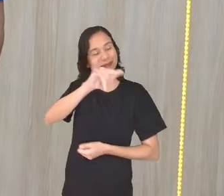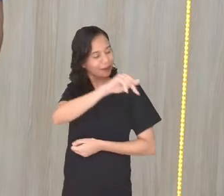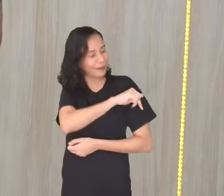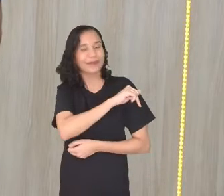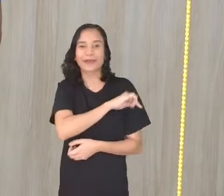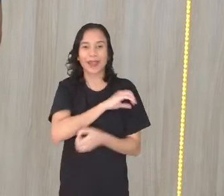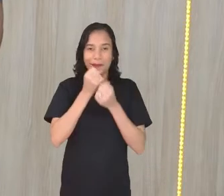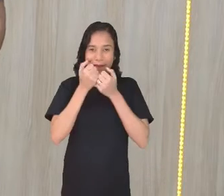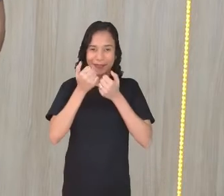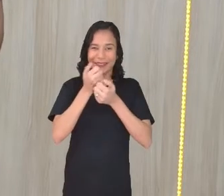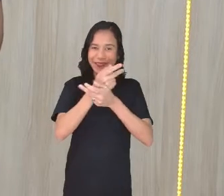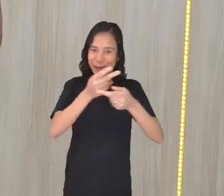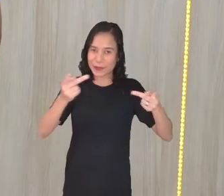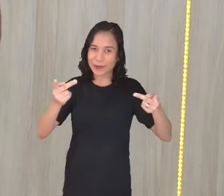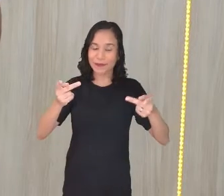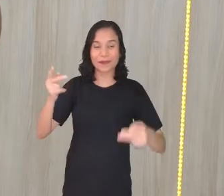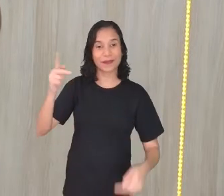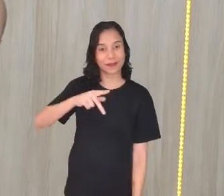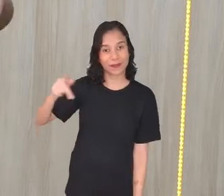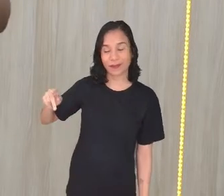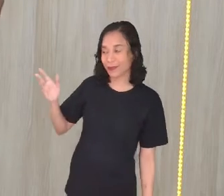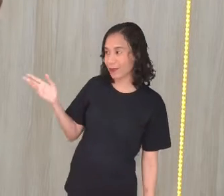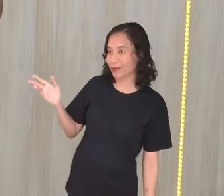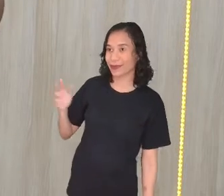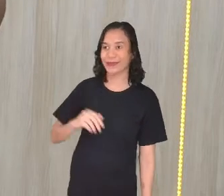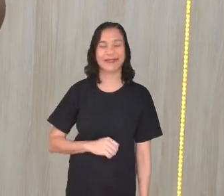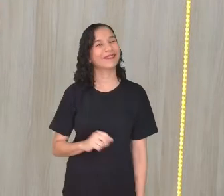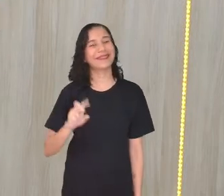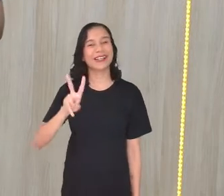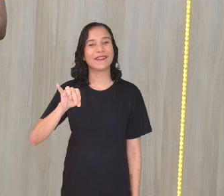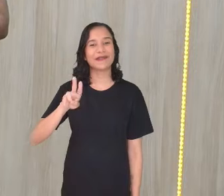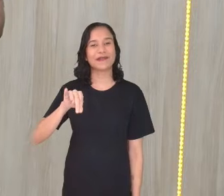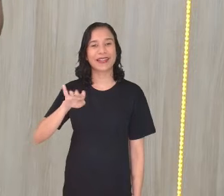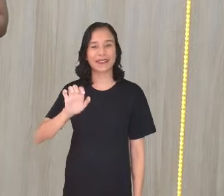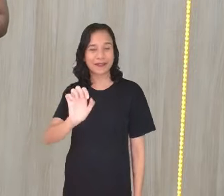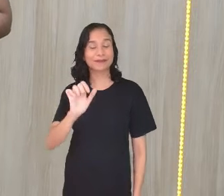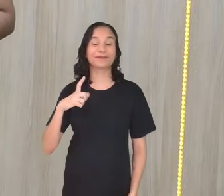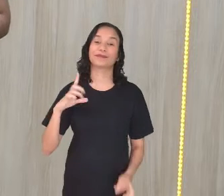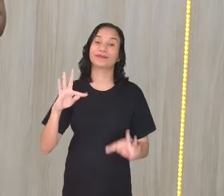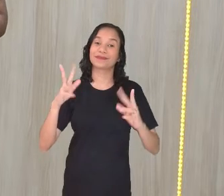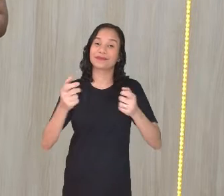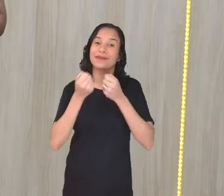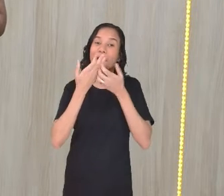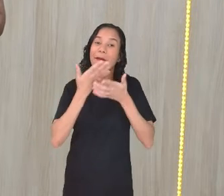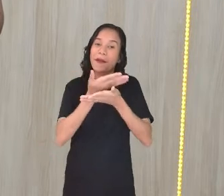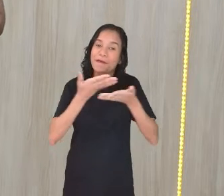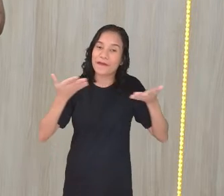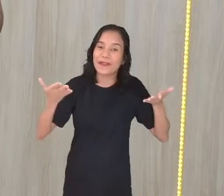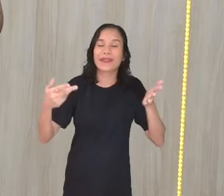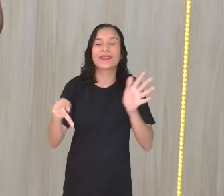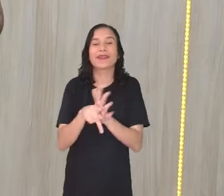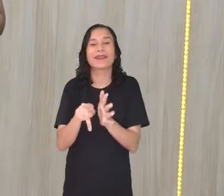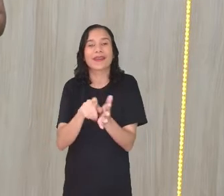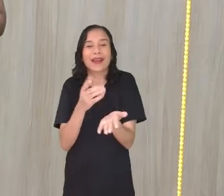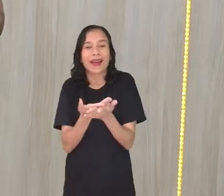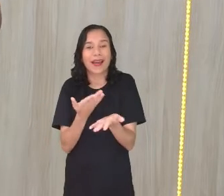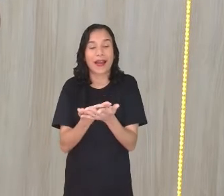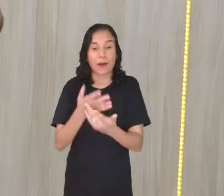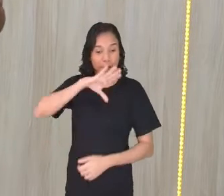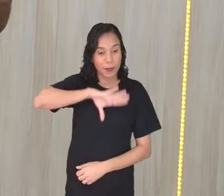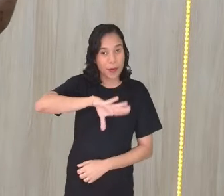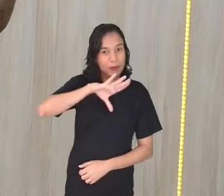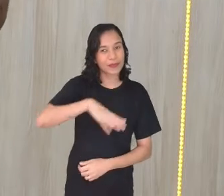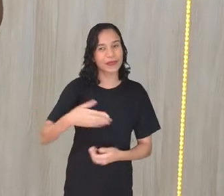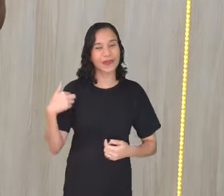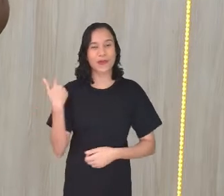sétimo ano, tudo bem com vocês? Eu sou Viviane Santos e esse é o meu sinal. Sejam todos bem-vindos à aula de língua portuguesa, né? Estamos